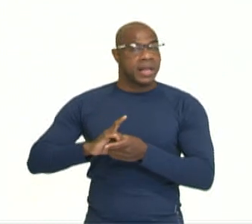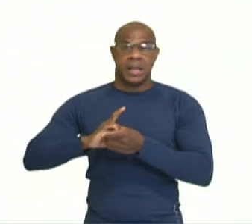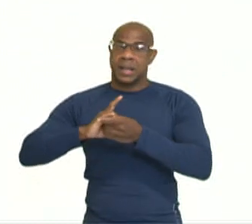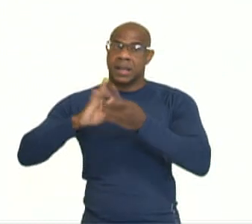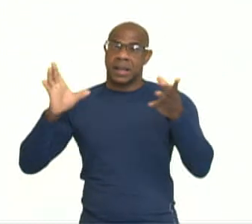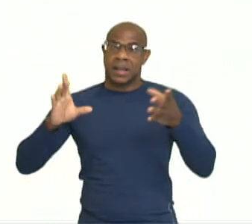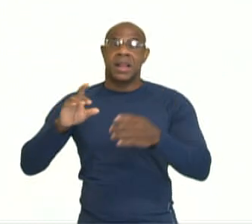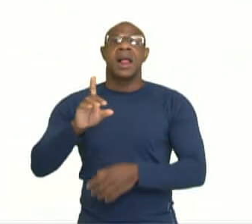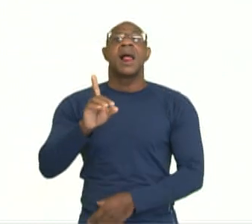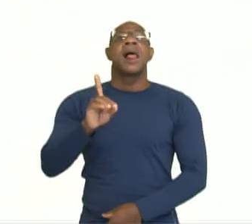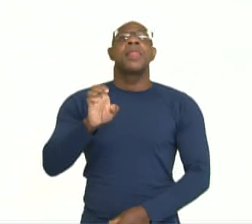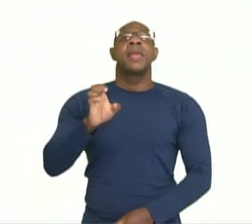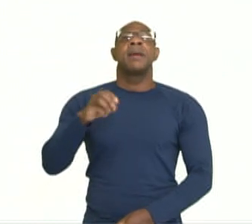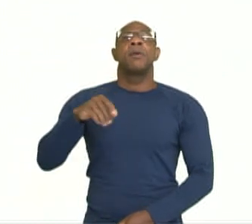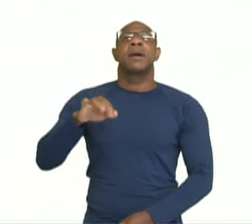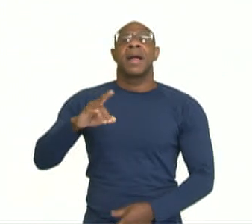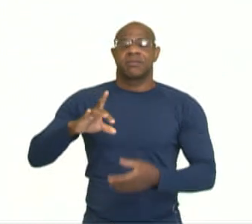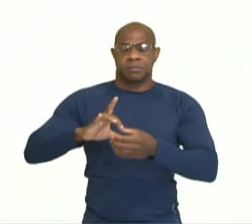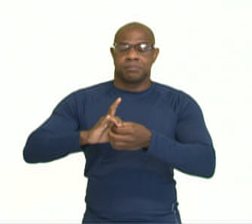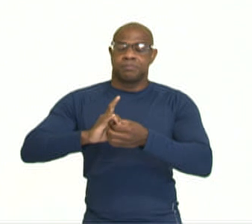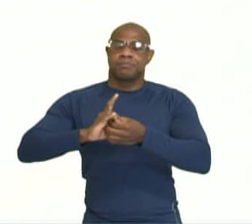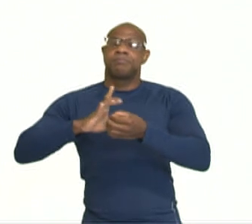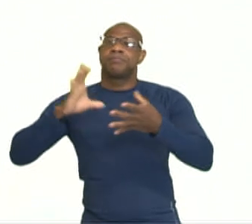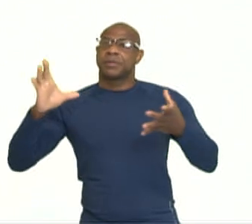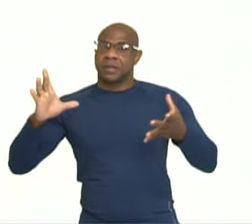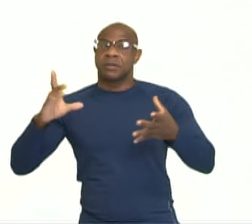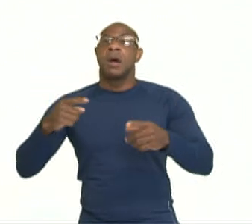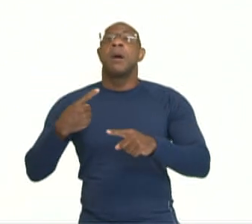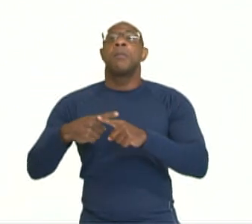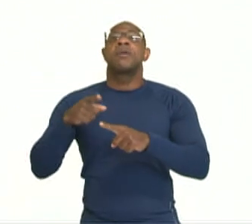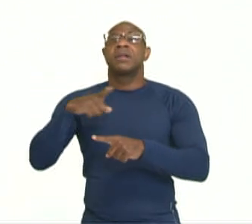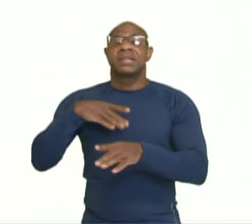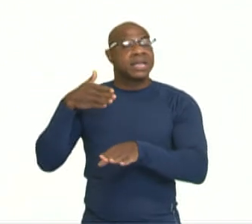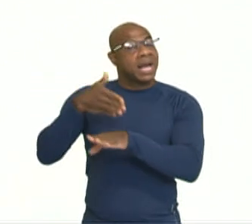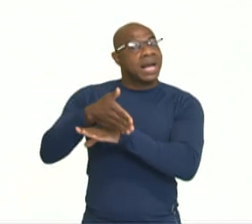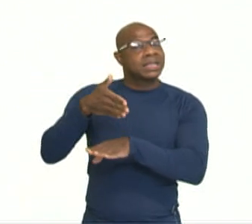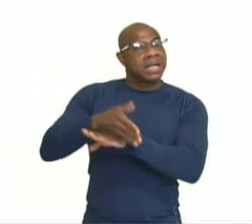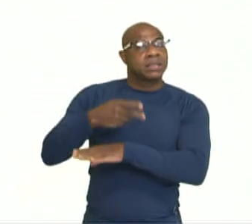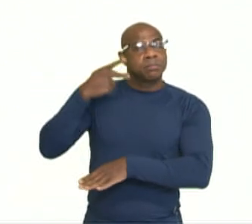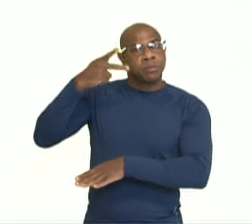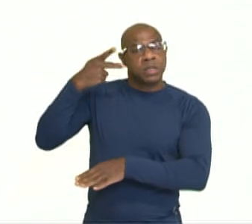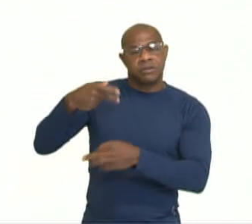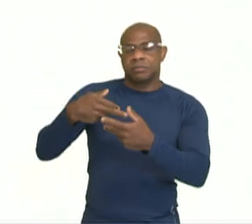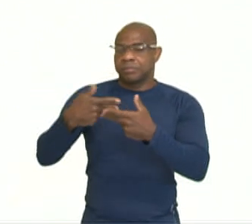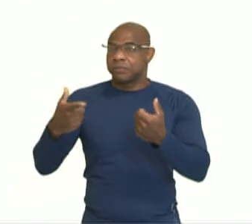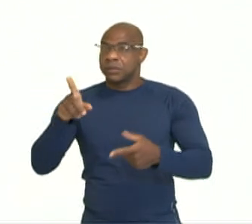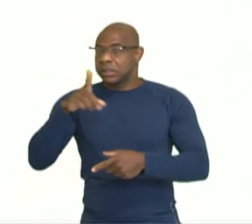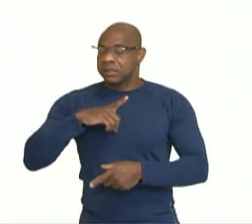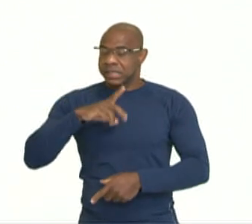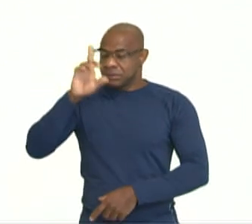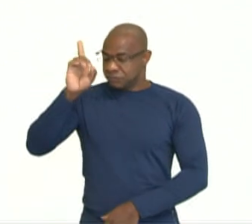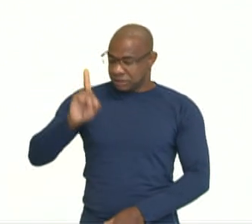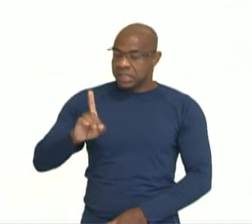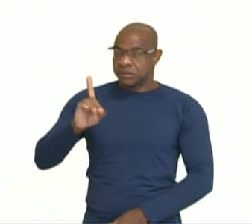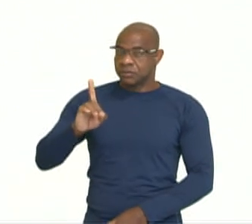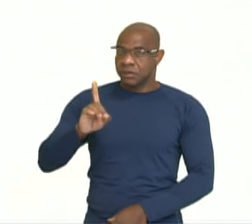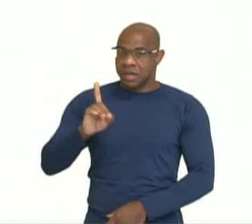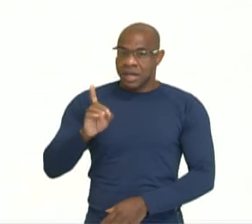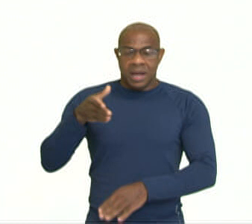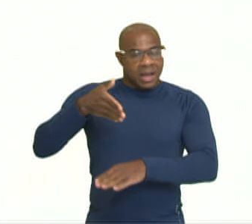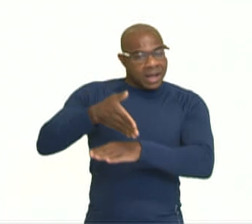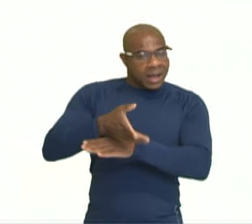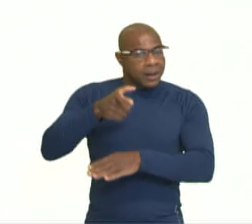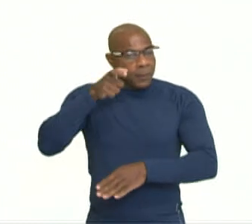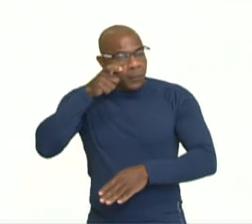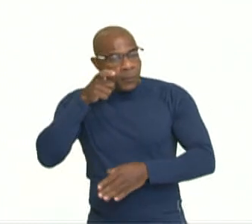tem acesso aos mais diversos níveis políticos internos do país, ou seja, você tem direito a participar, você tem direito a